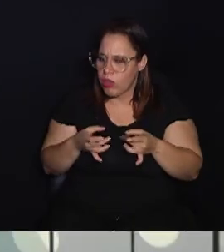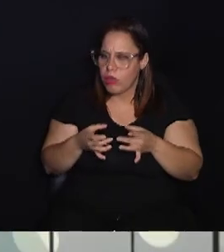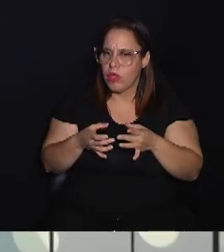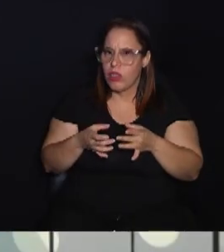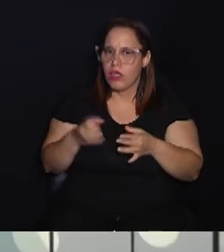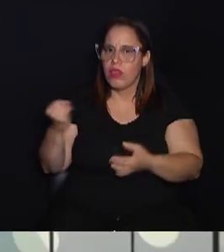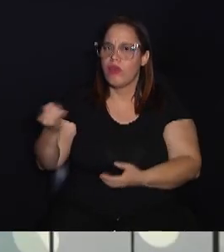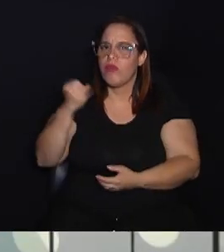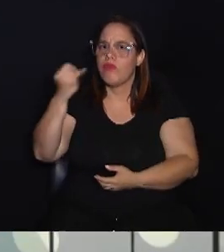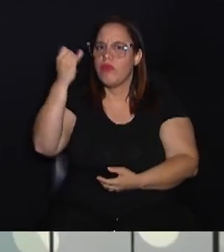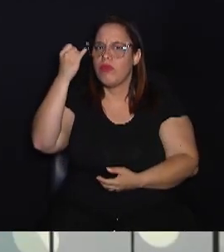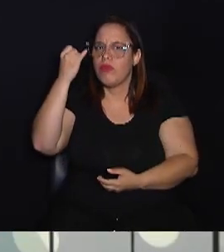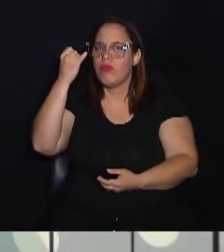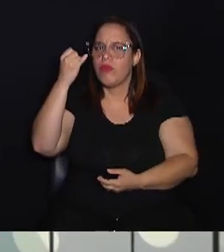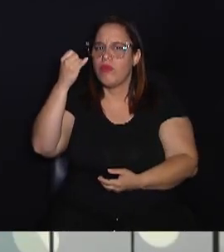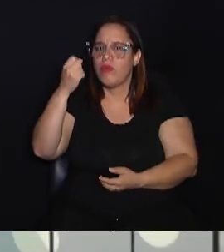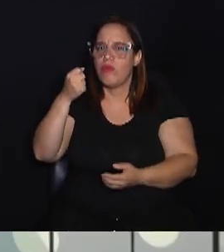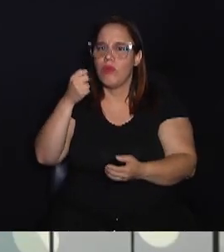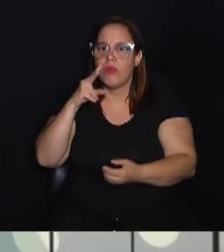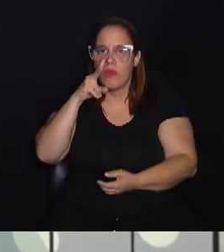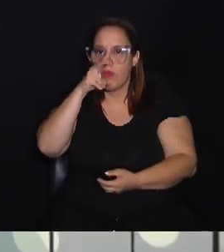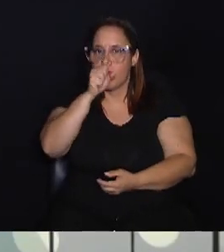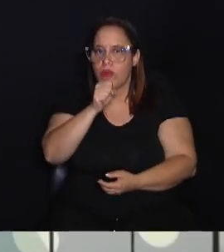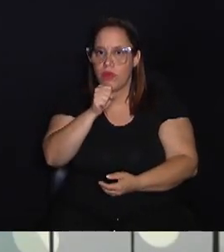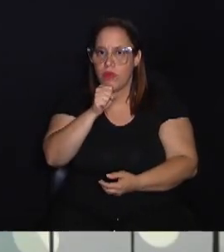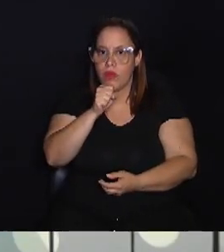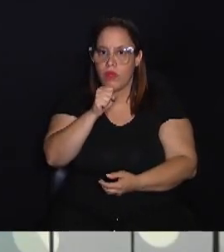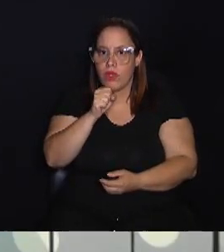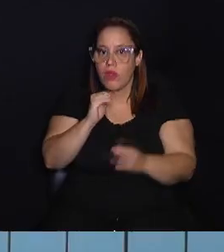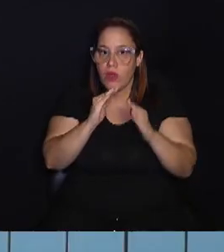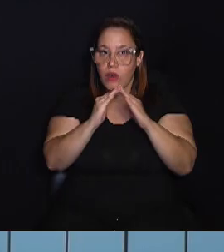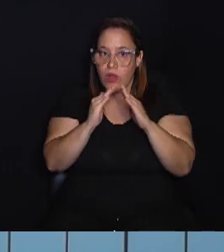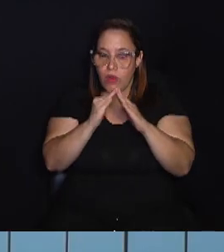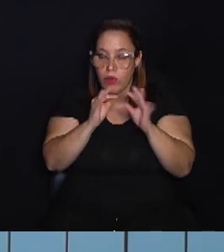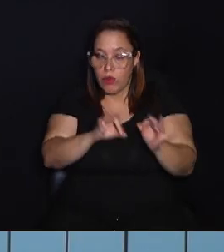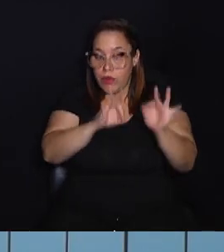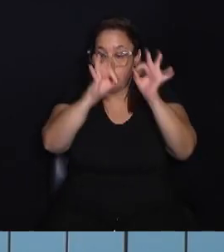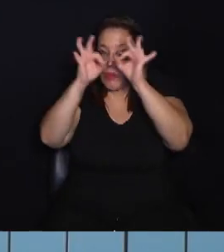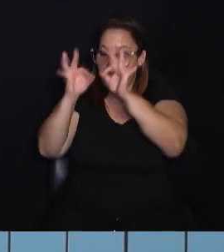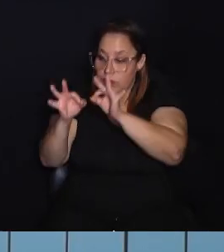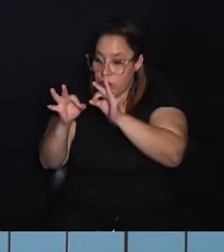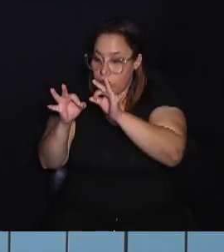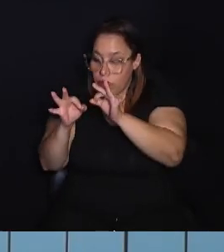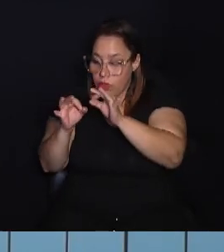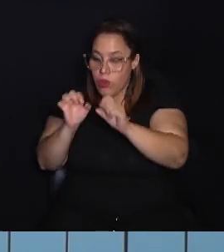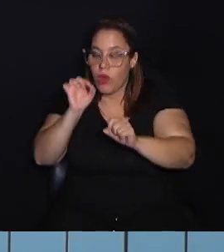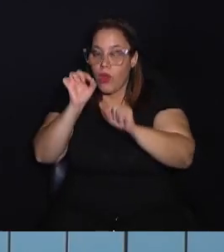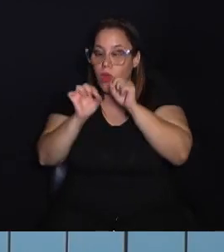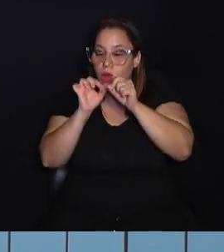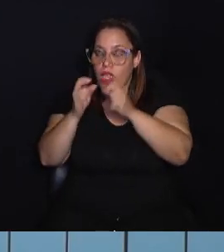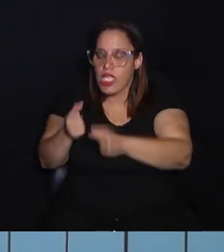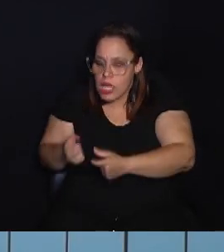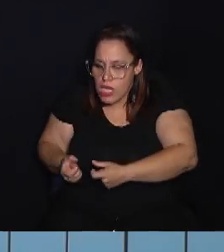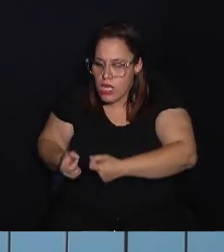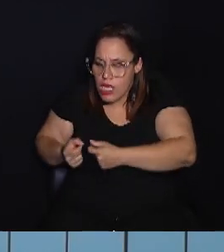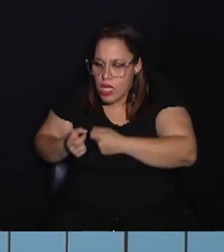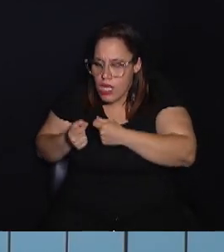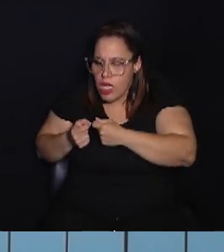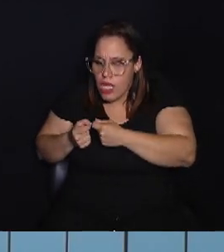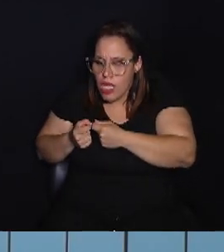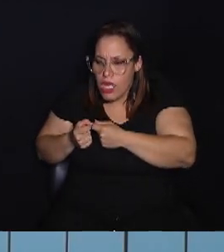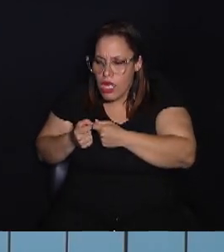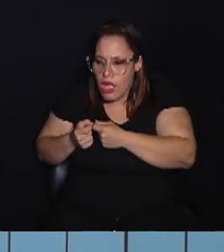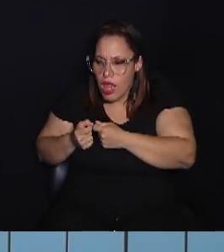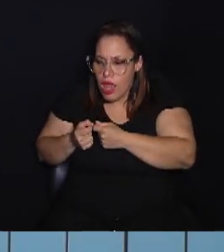é importante a gente reforçar aqui, para o pessoal que está acompanhando, o que é esse câncer de